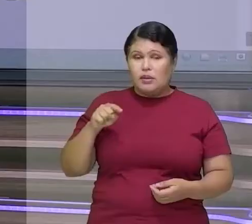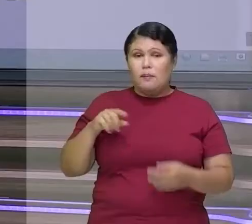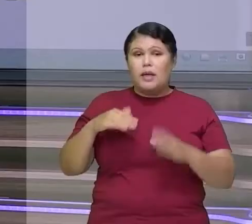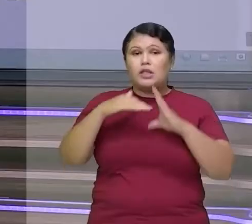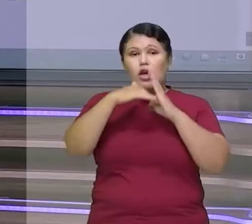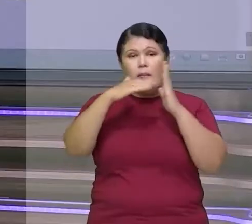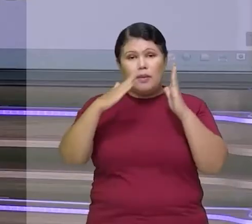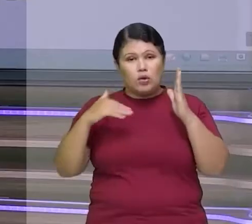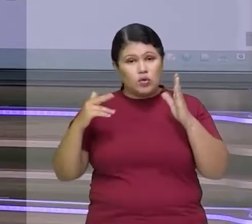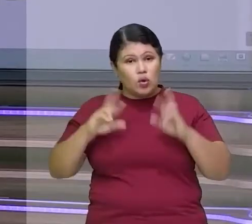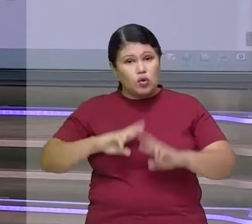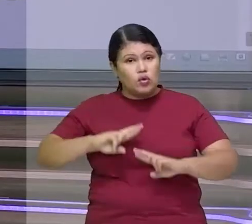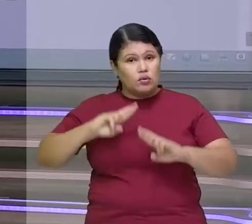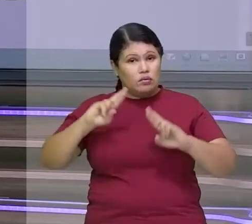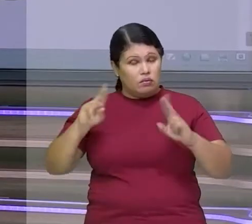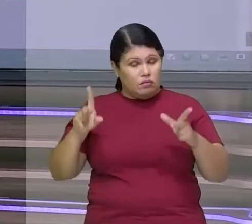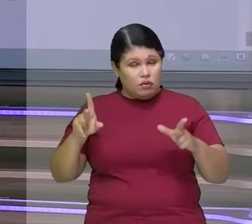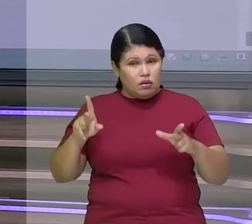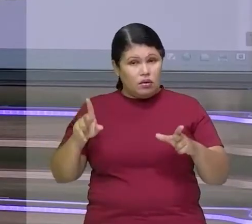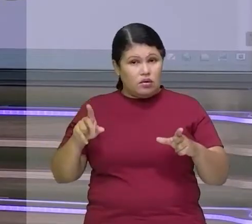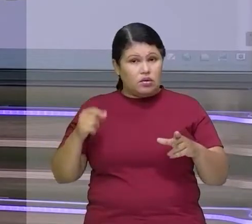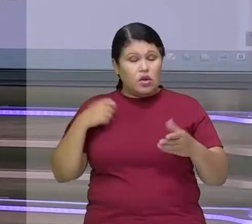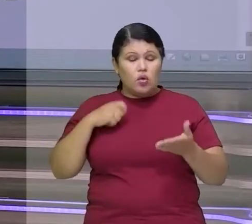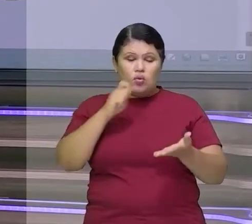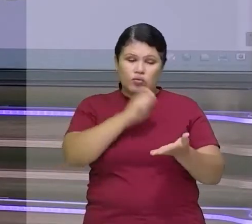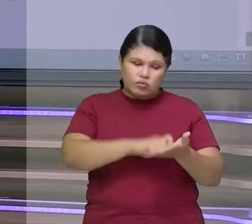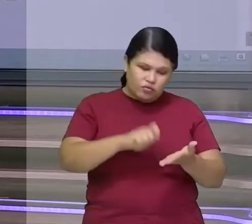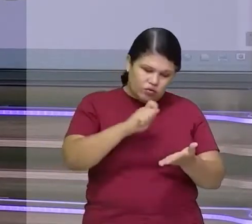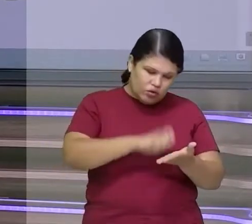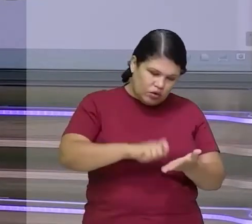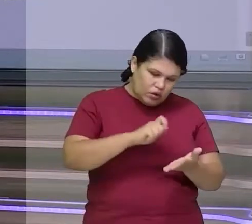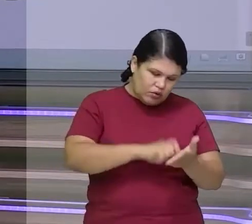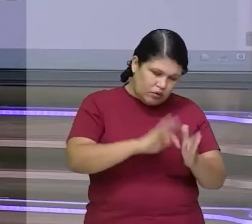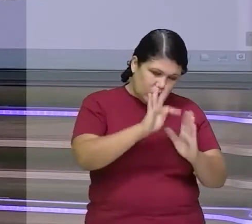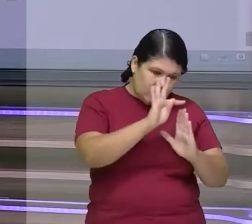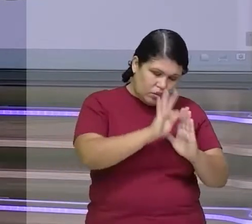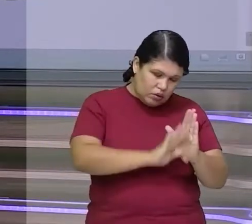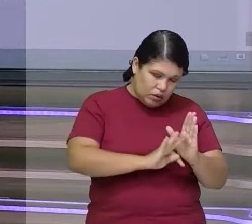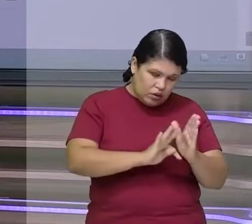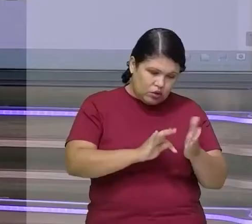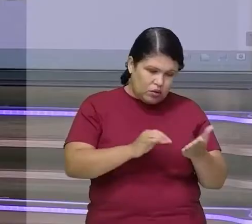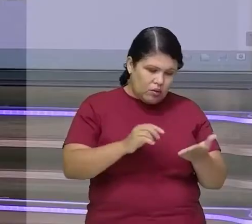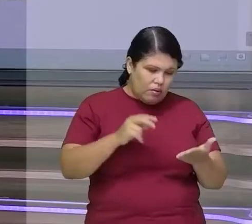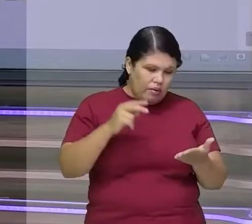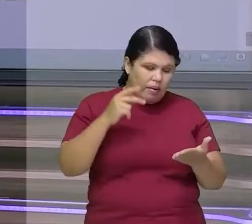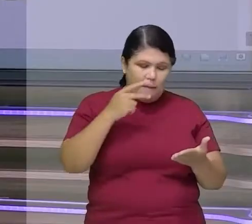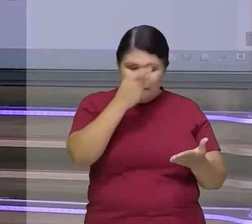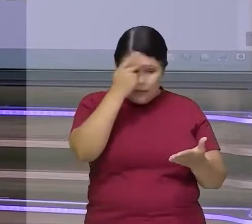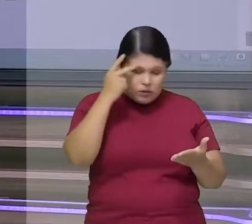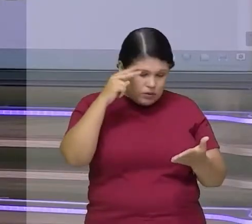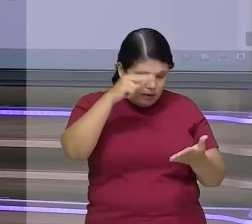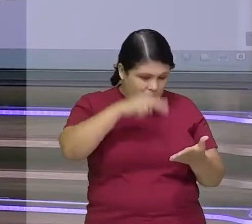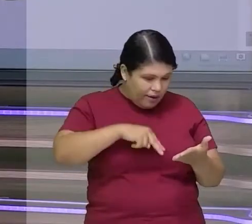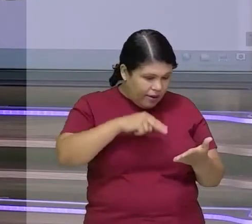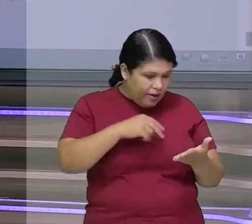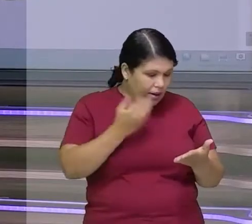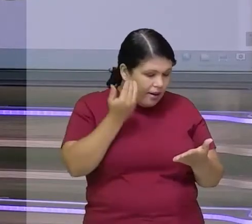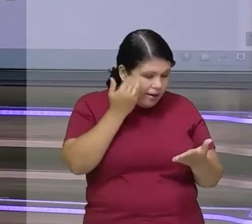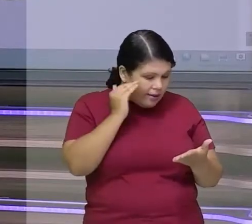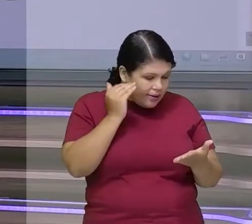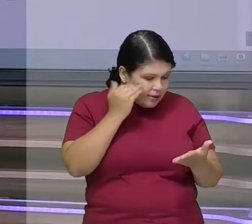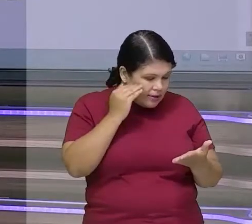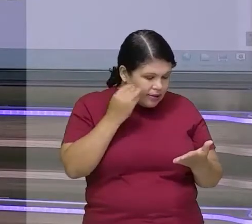entonação diferenciada. Ou então eu estou escrevendo o meu texto para que o leitor tenha e faça essa leitura com